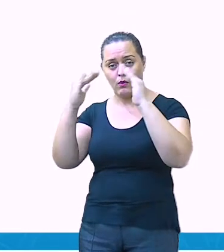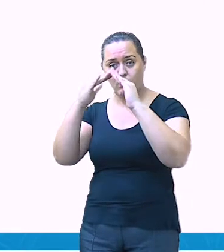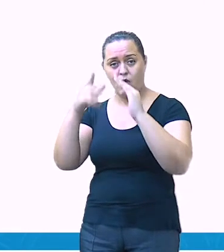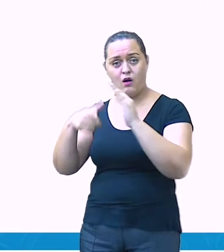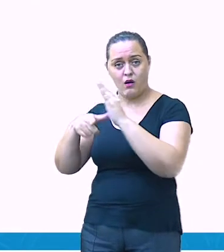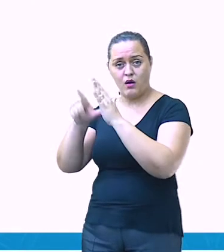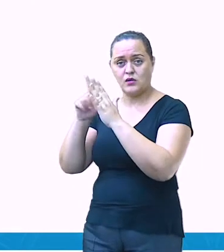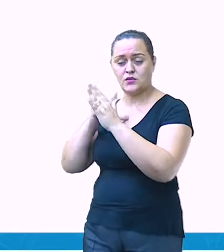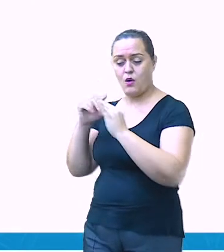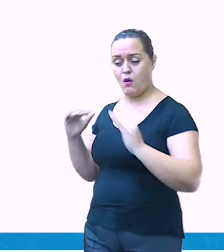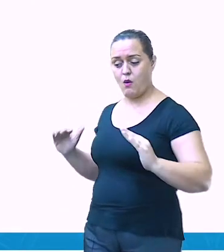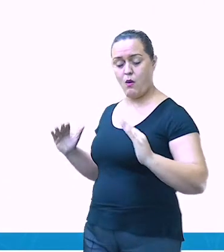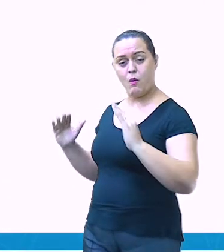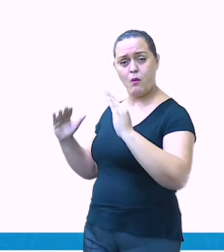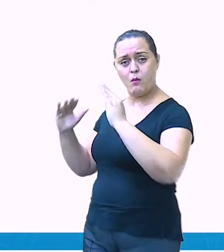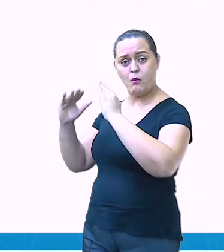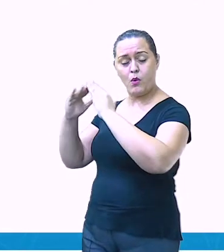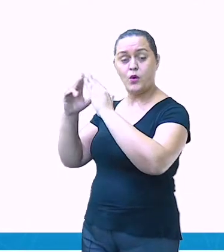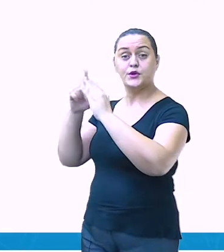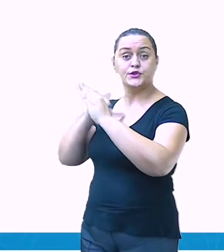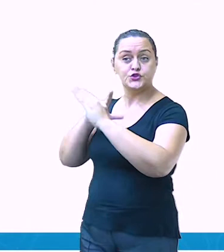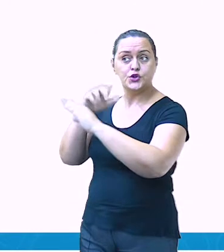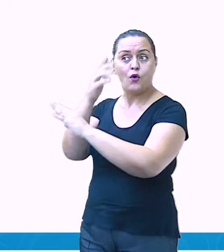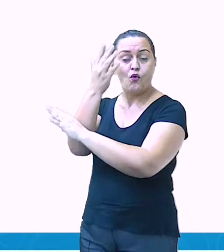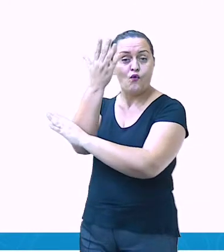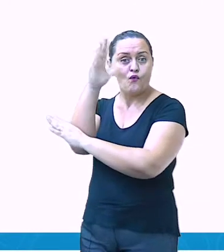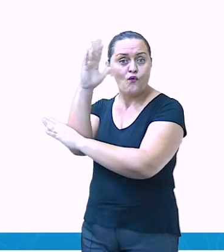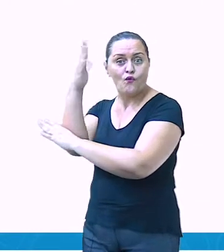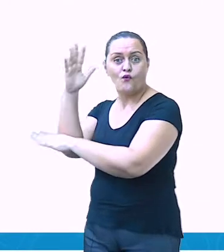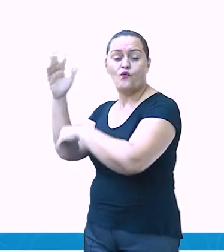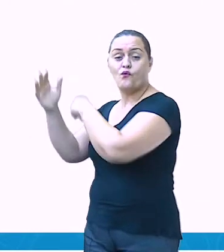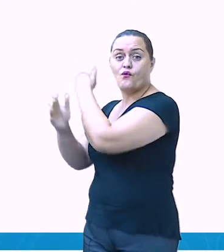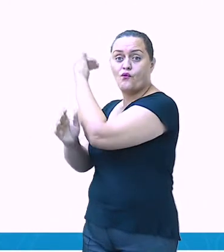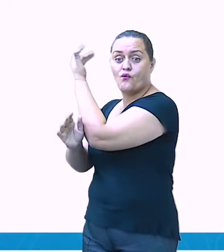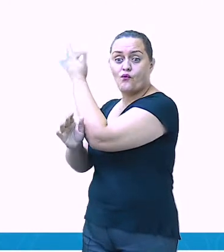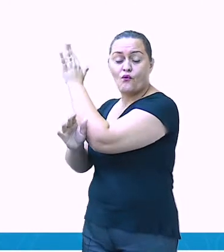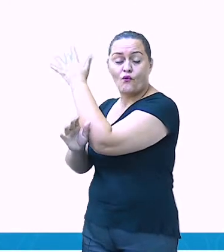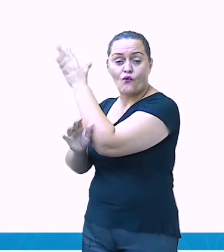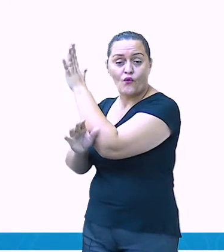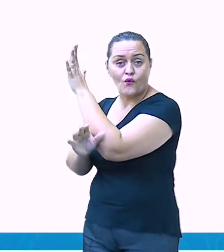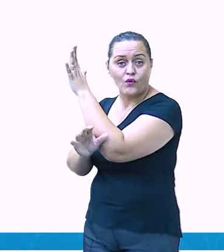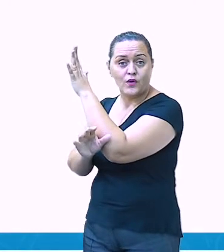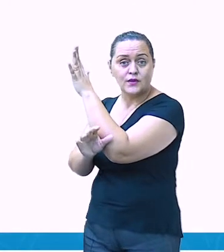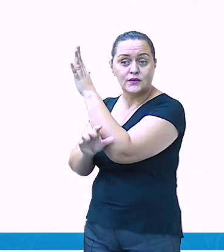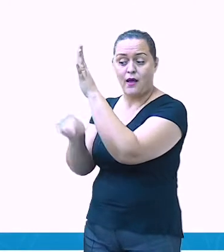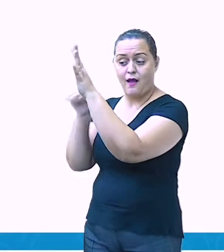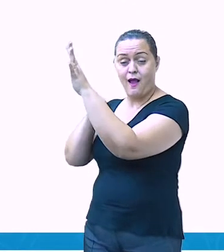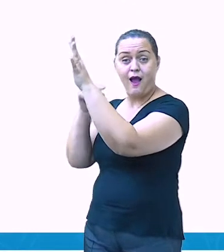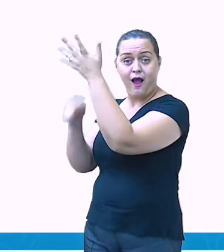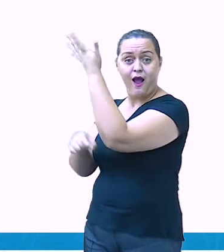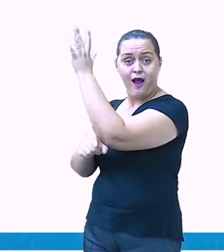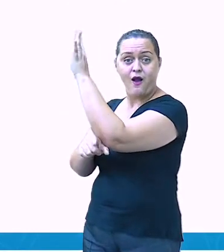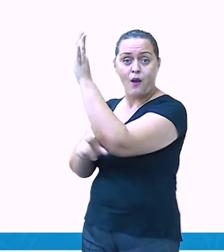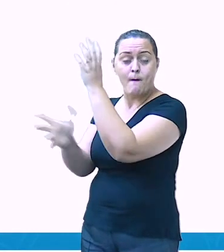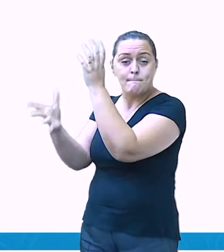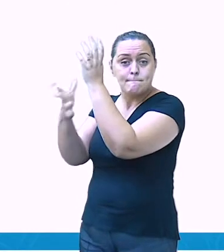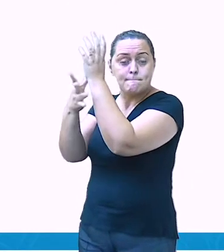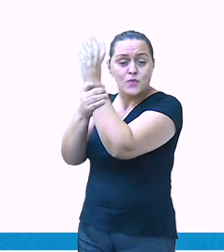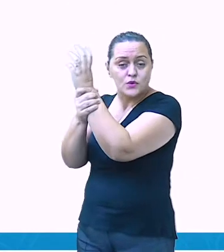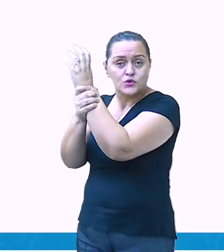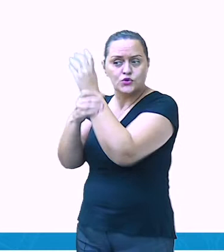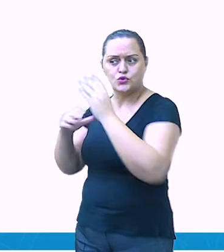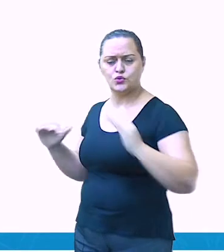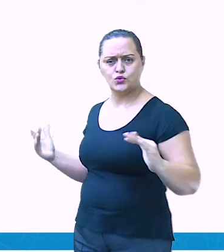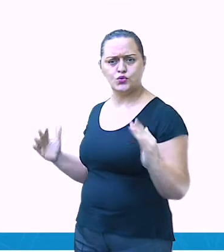uma mata ciliar que protegia esse solo, fazendo com que ele ficasse ali. Aconteceu